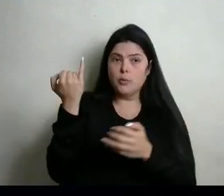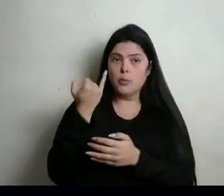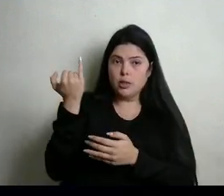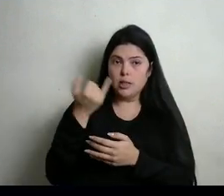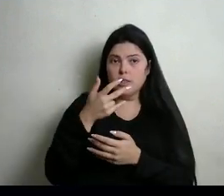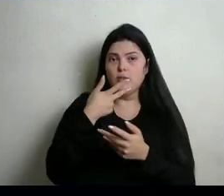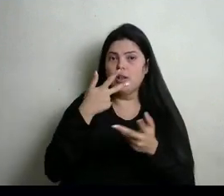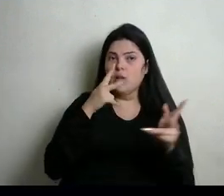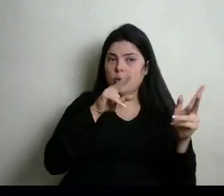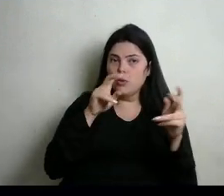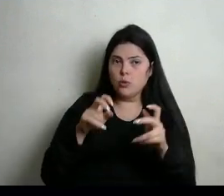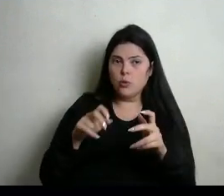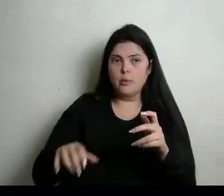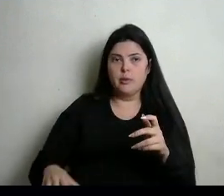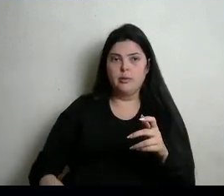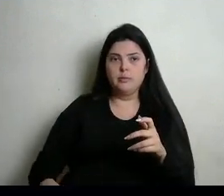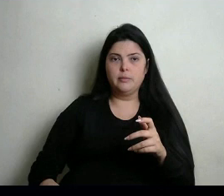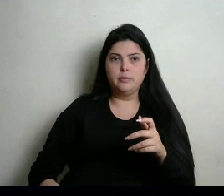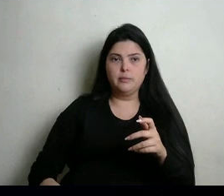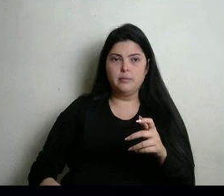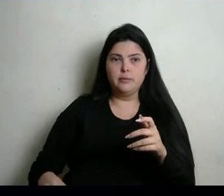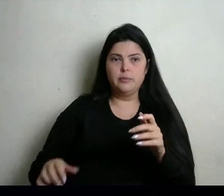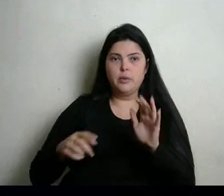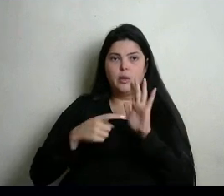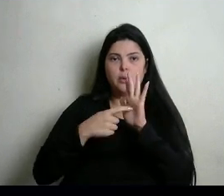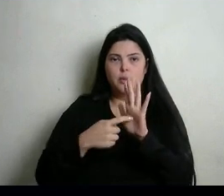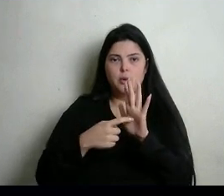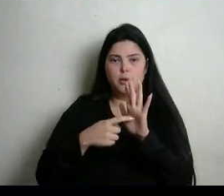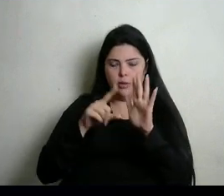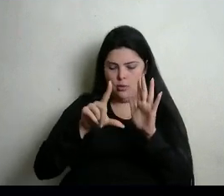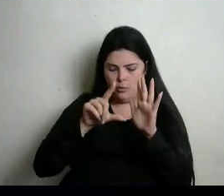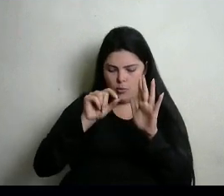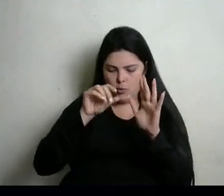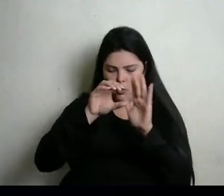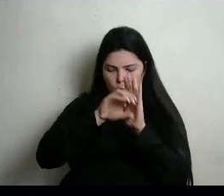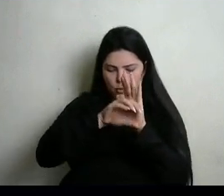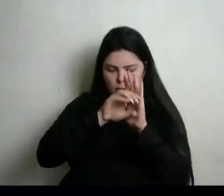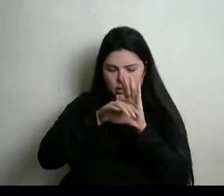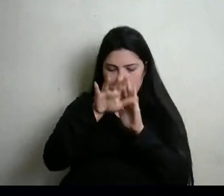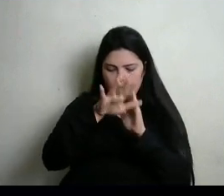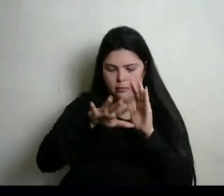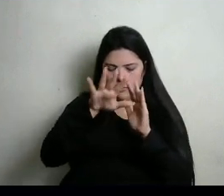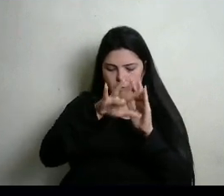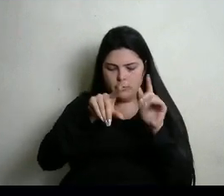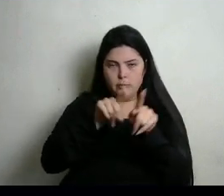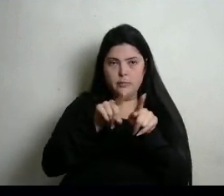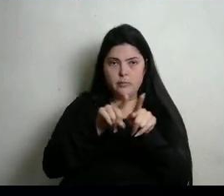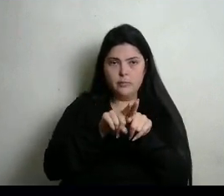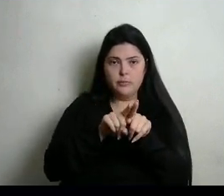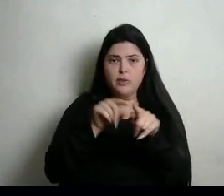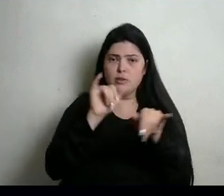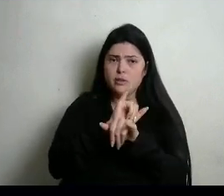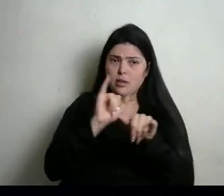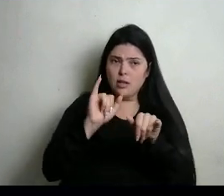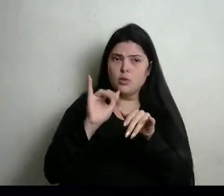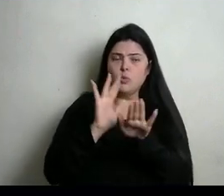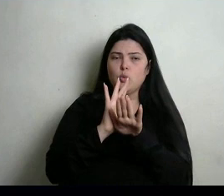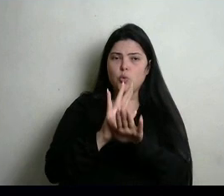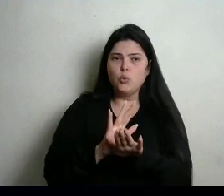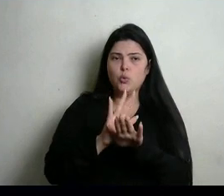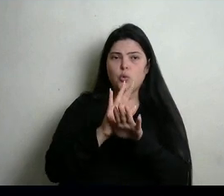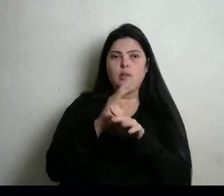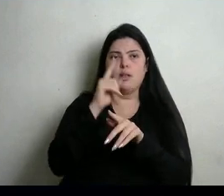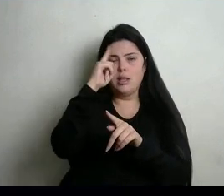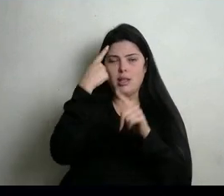sobre. E aqui eu trouxe uma definição bastante abrangente, mas eu acho que dá para a gente ter uma ideia do que